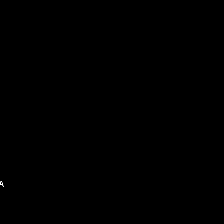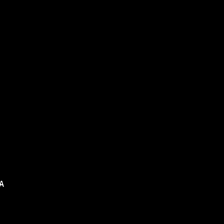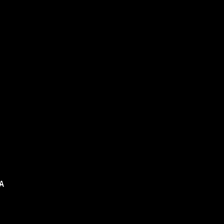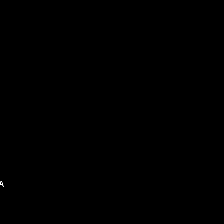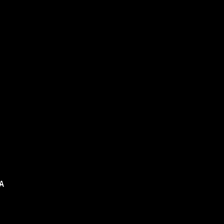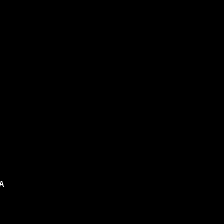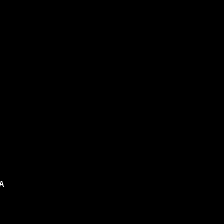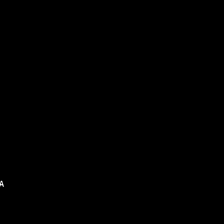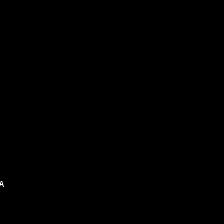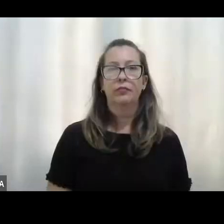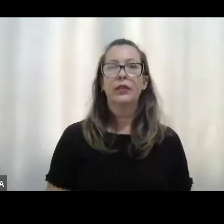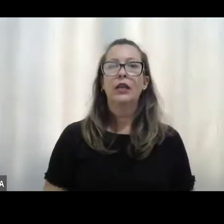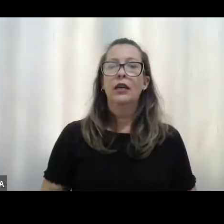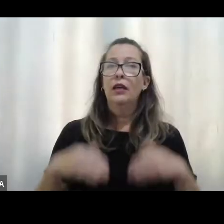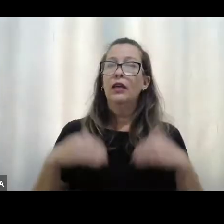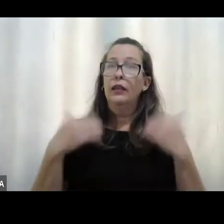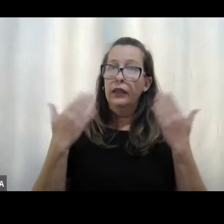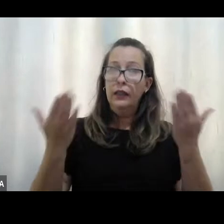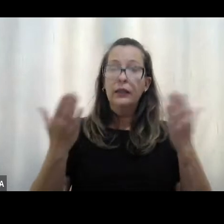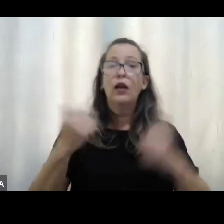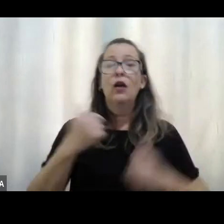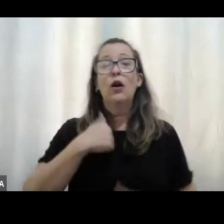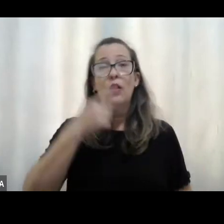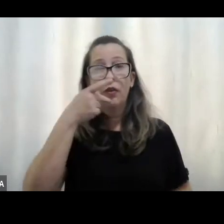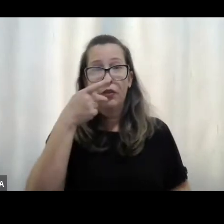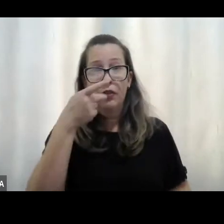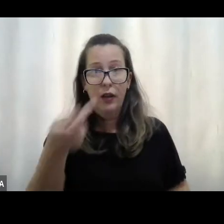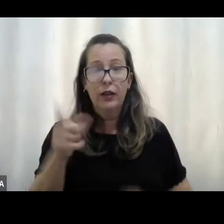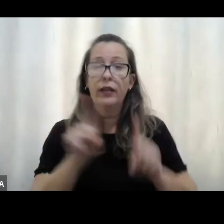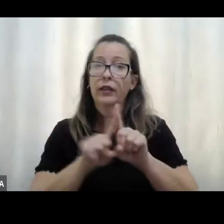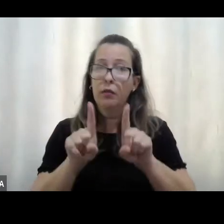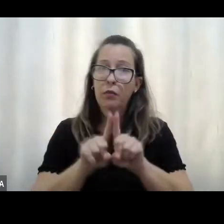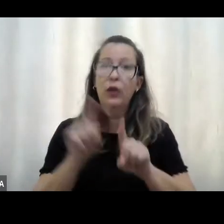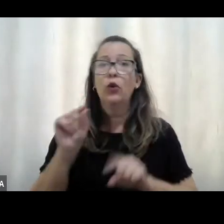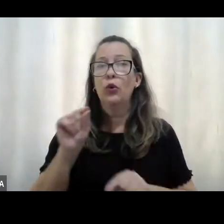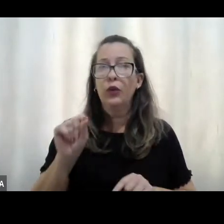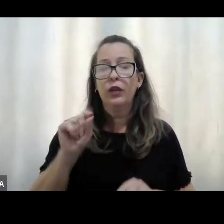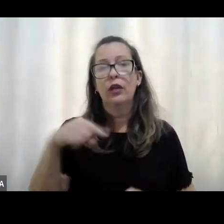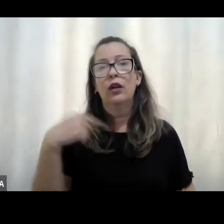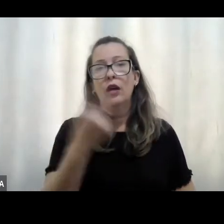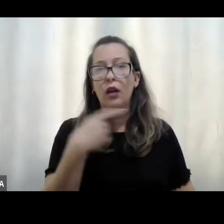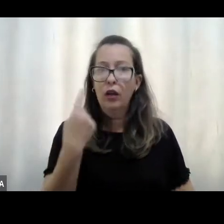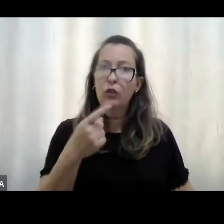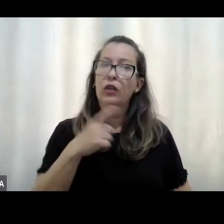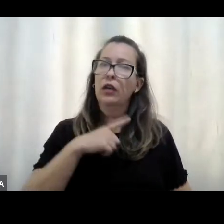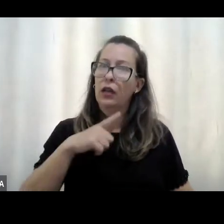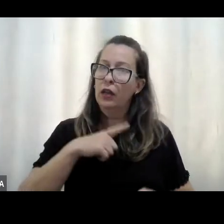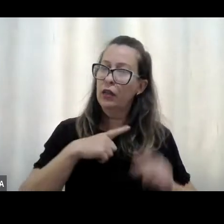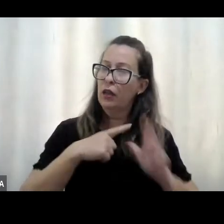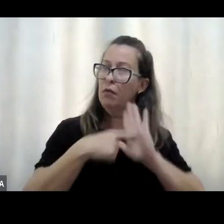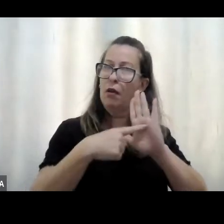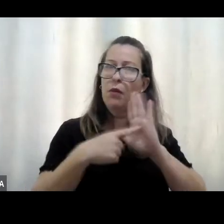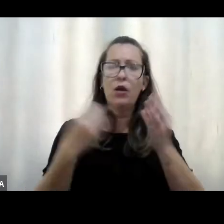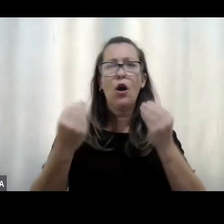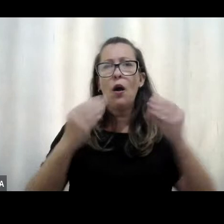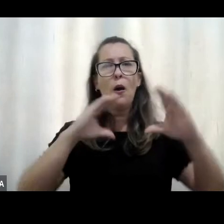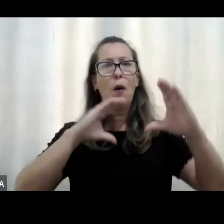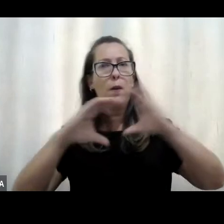para a fragmentação. Então, eu diria que é parte também da definição que a gente faz de comunicação pública e da prática que a gente